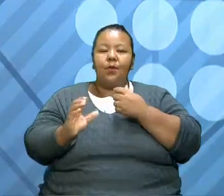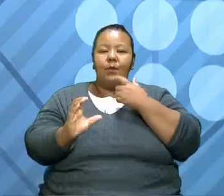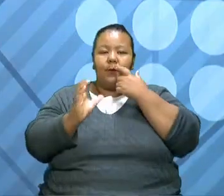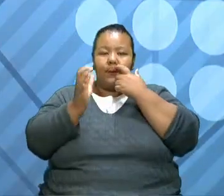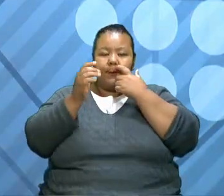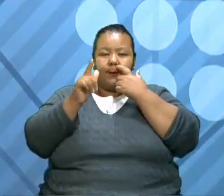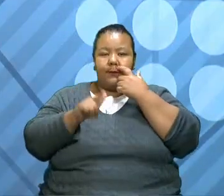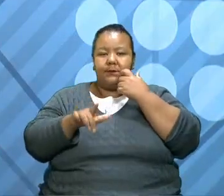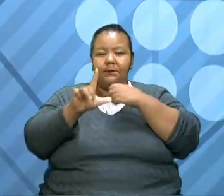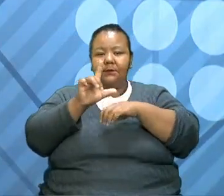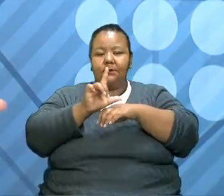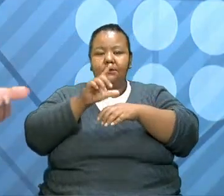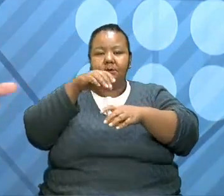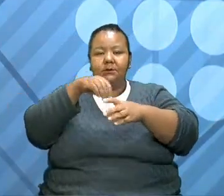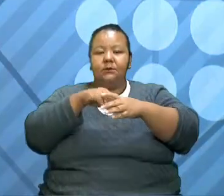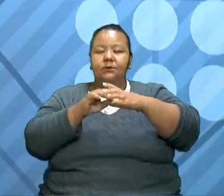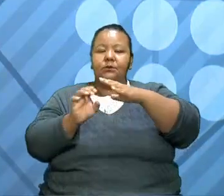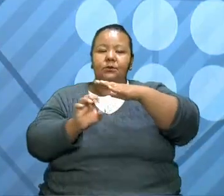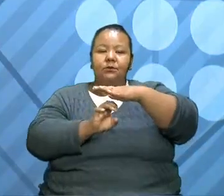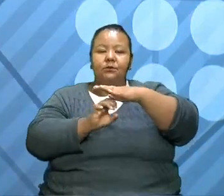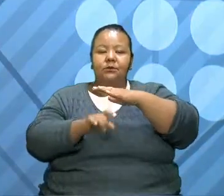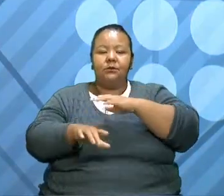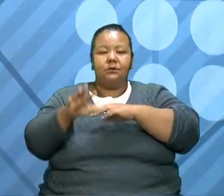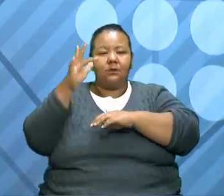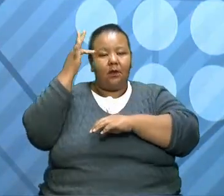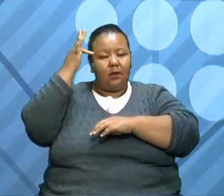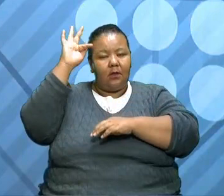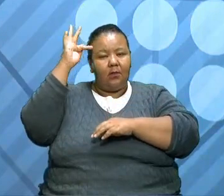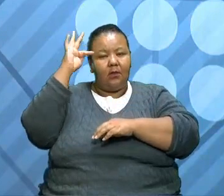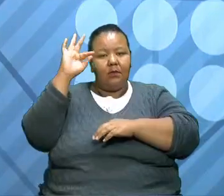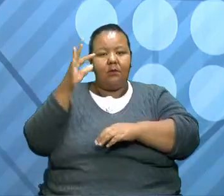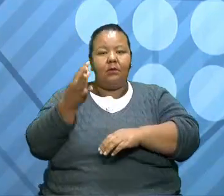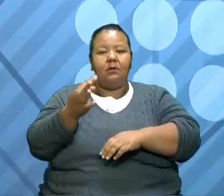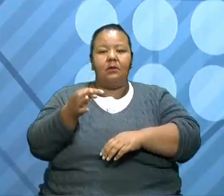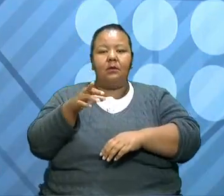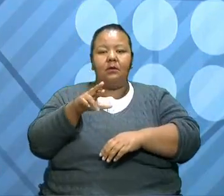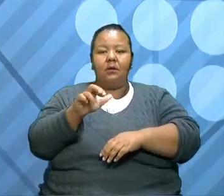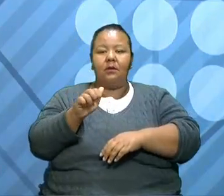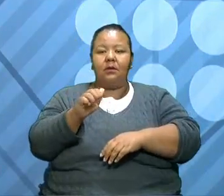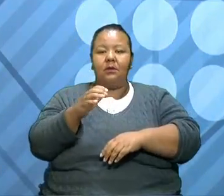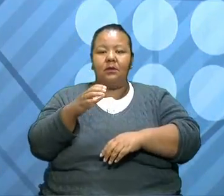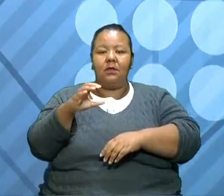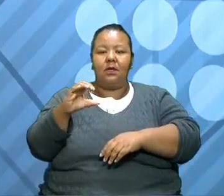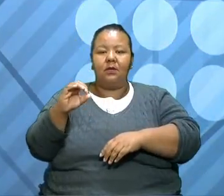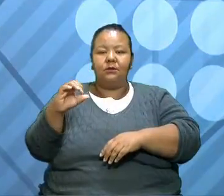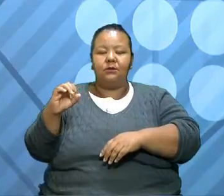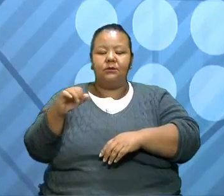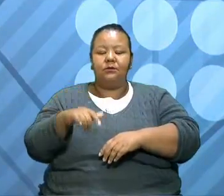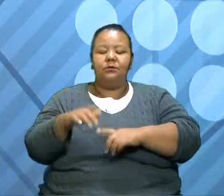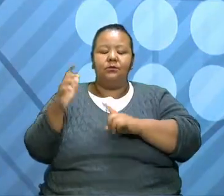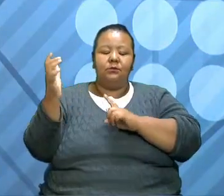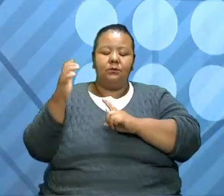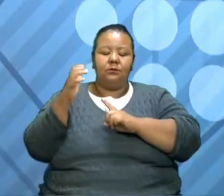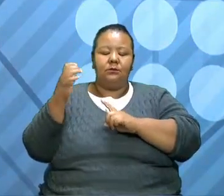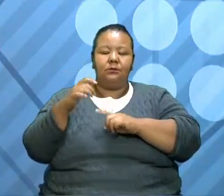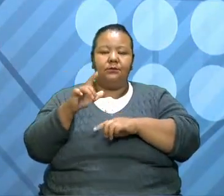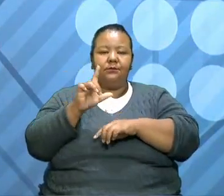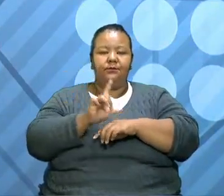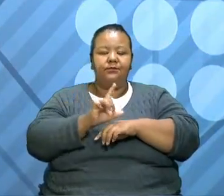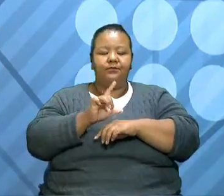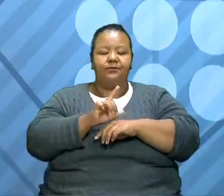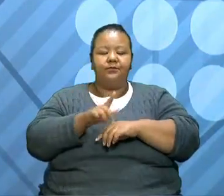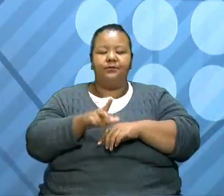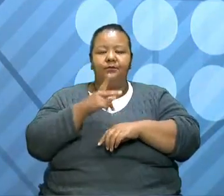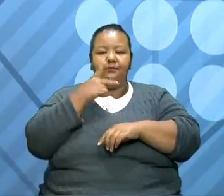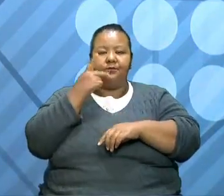a liderança dentro da empresa, como que a teoria dos traços vem influenciar a liderança. Quando a gente fala,